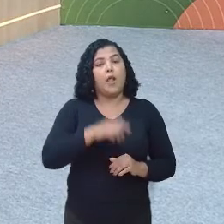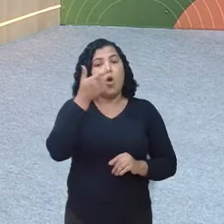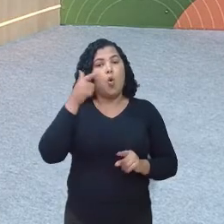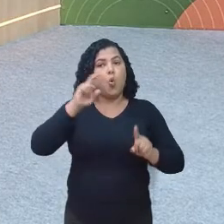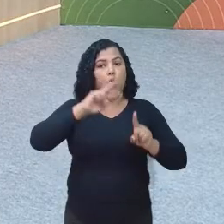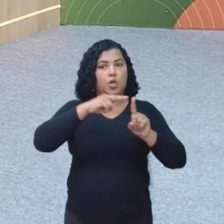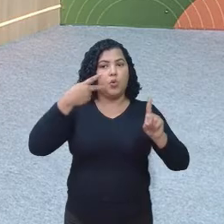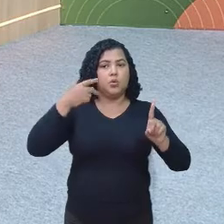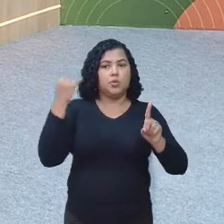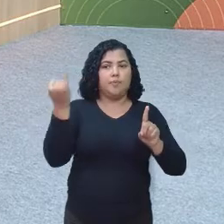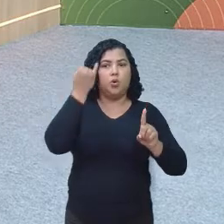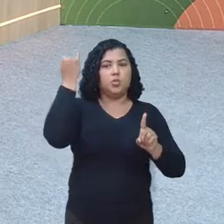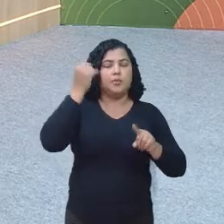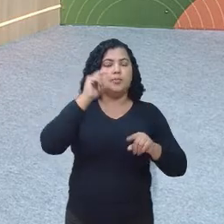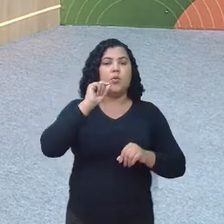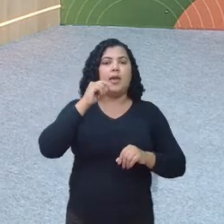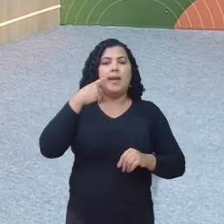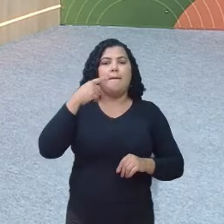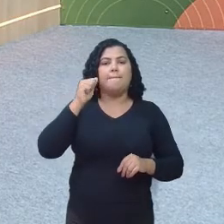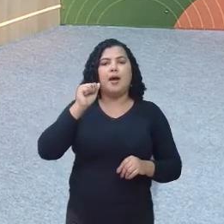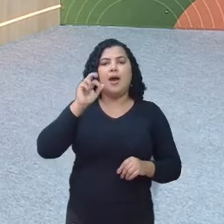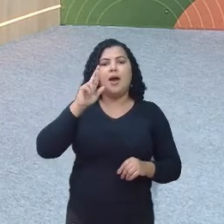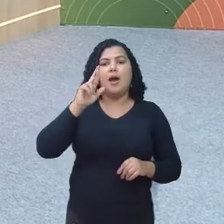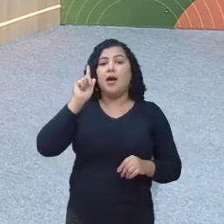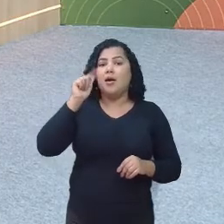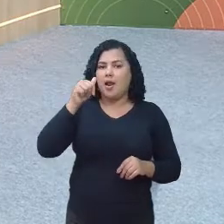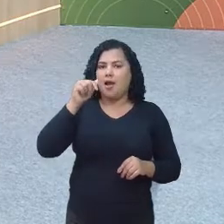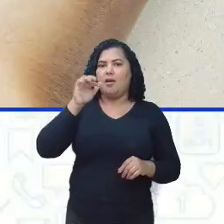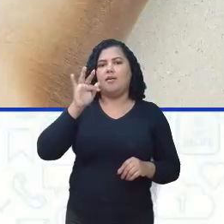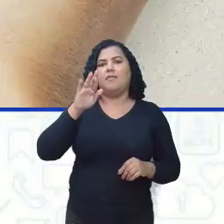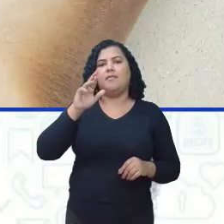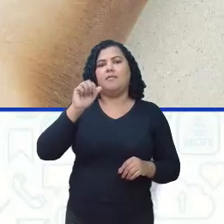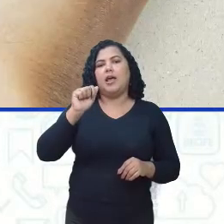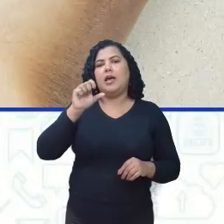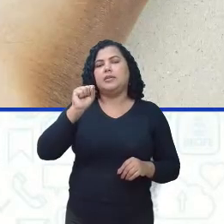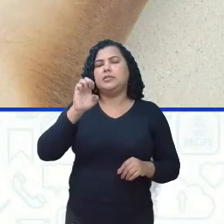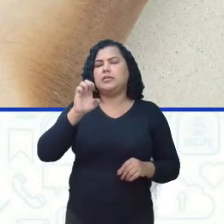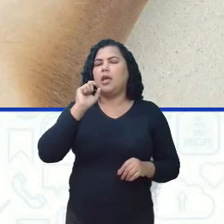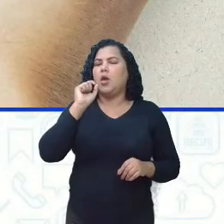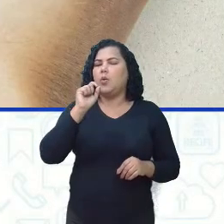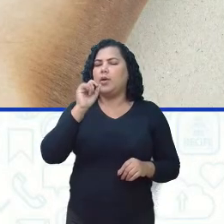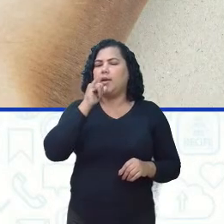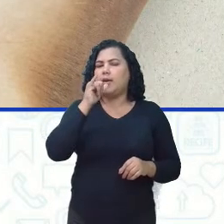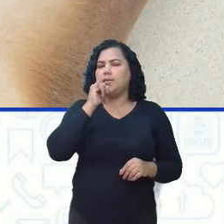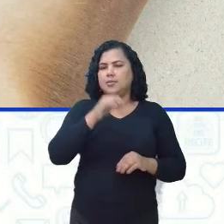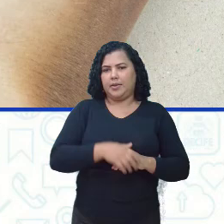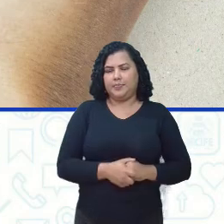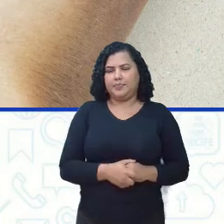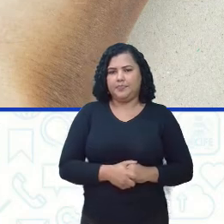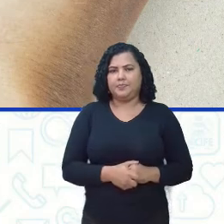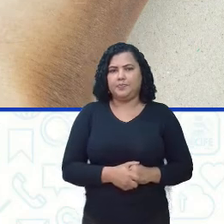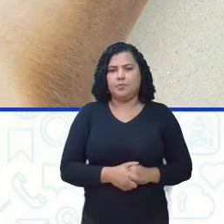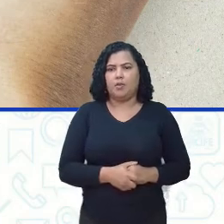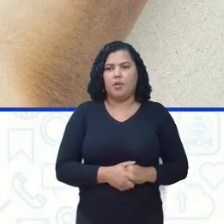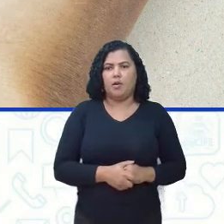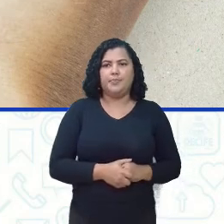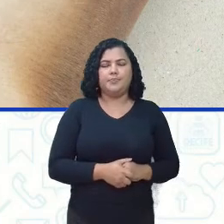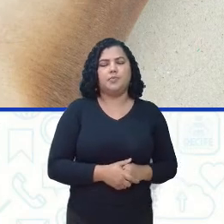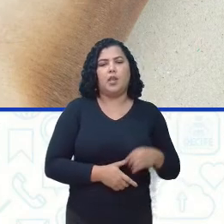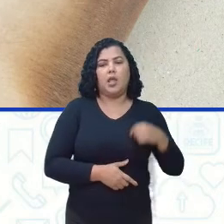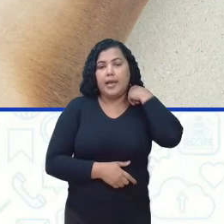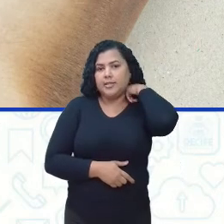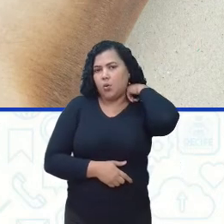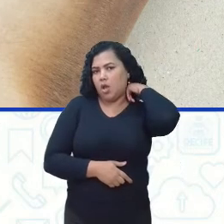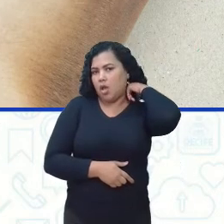recurso importante é a paráfrase. A paráfrase é a interpretação de algum texto com base naquilo que você achou mais importante, ou seja,